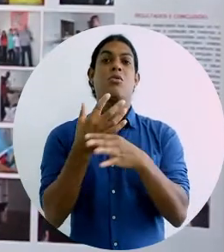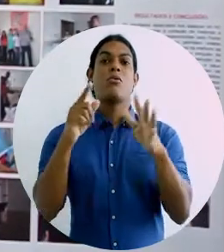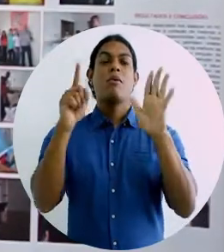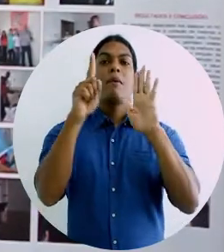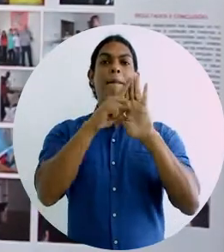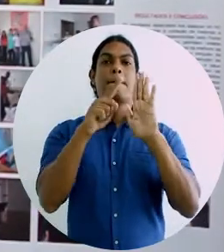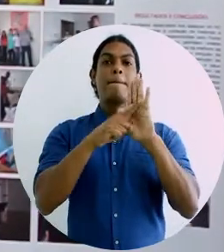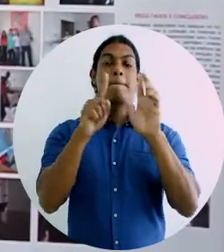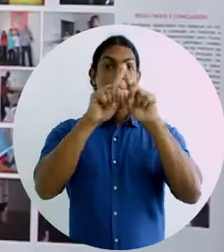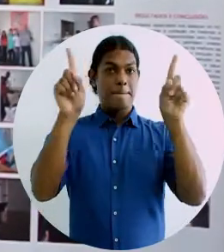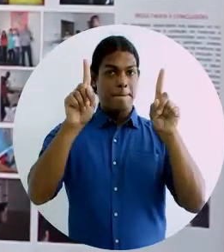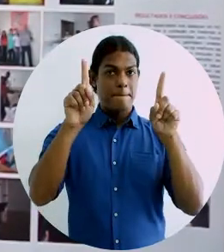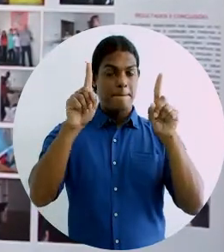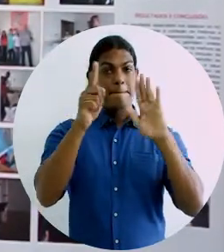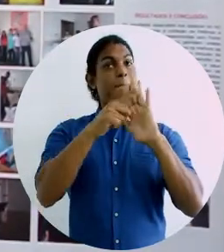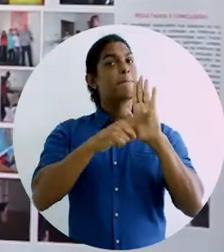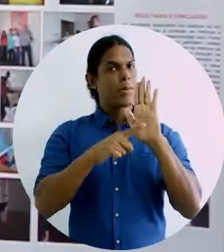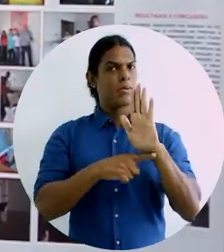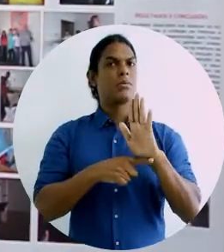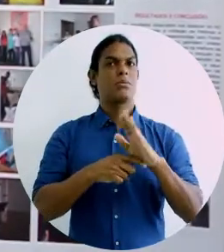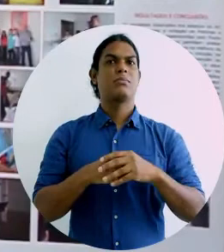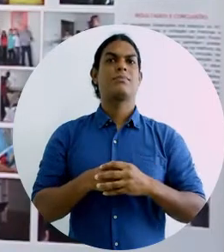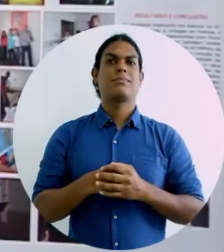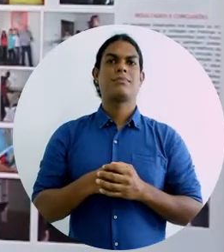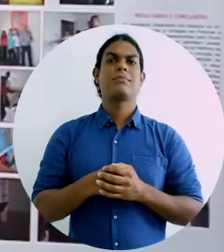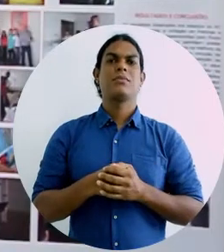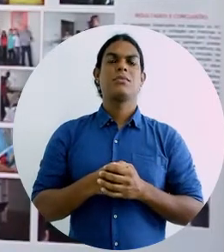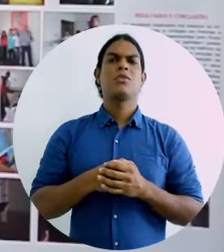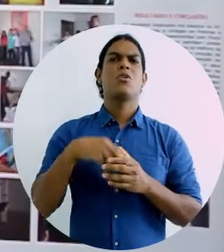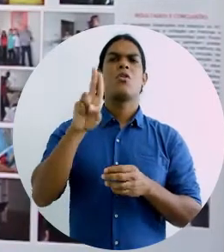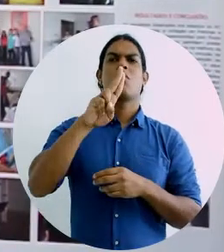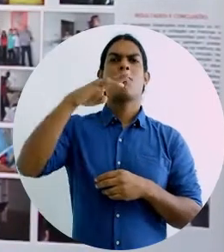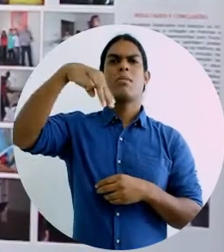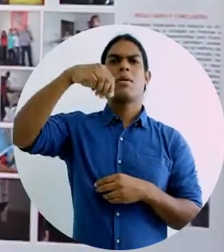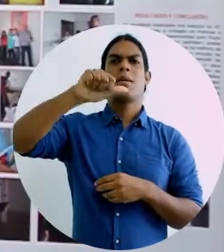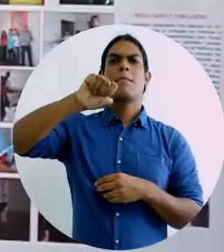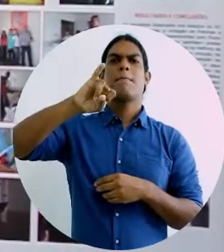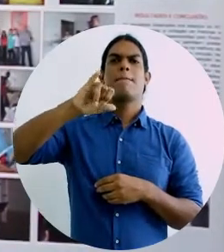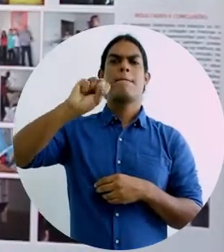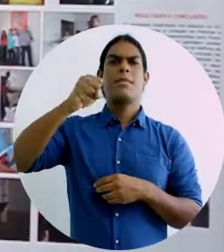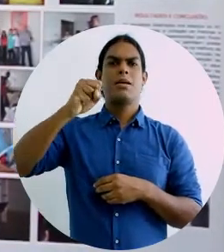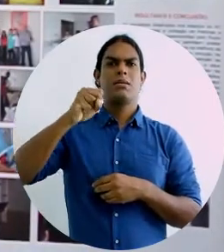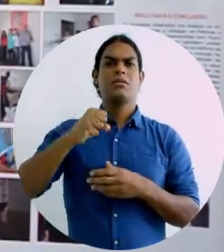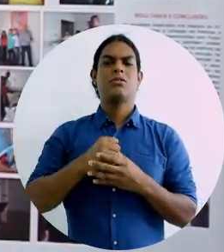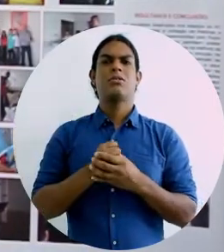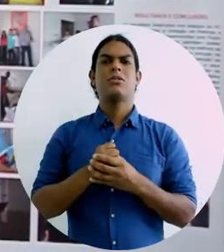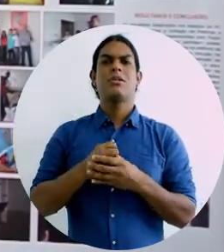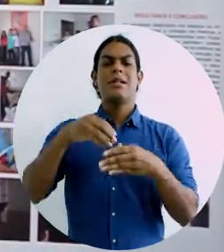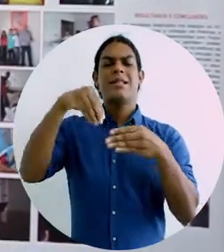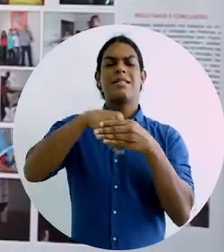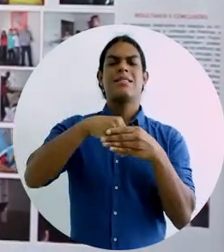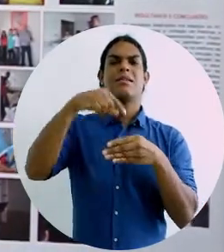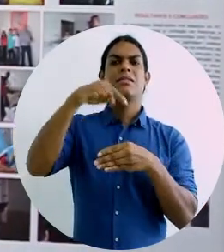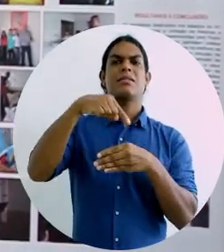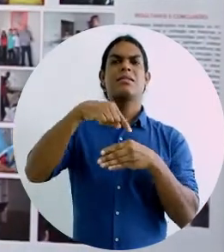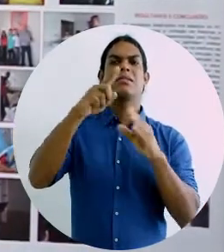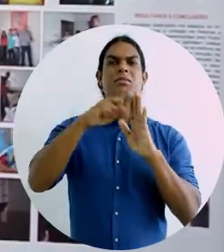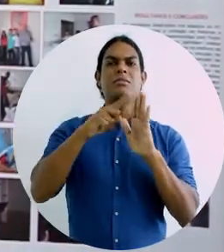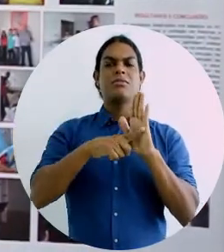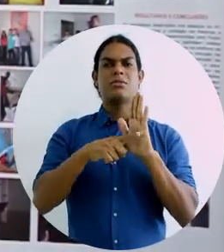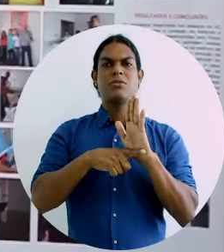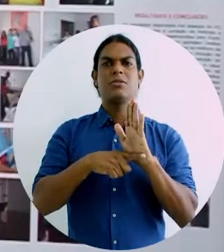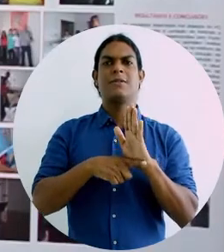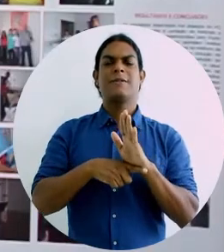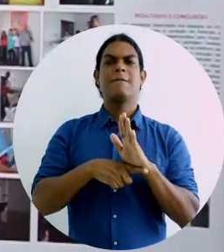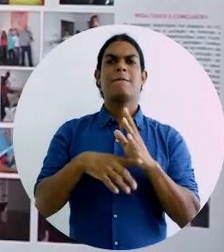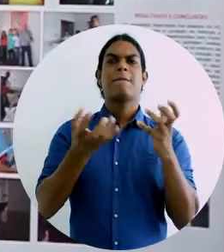que é Manifestações de Artes Integradas à Saúde. Dentro desse programa, o desejo dela é que o hospital tivesse